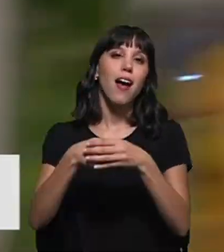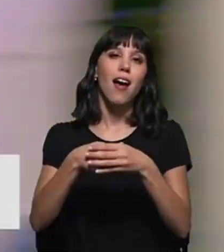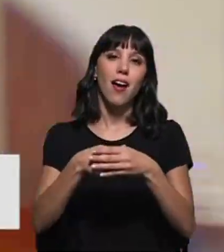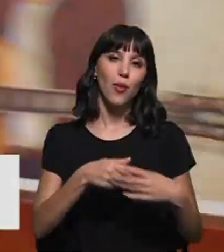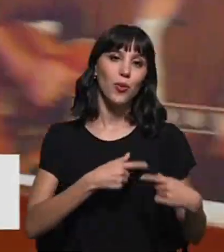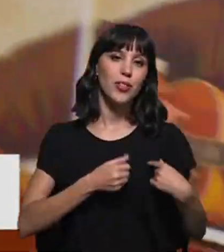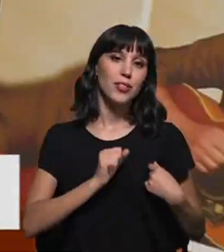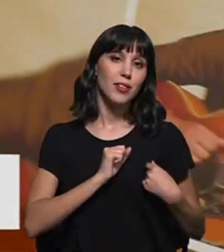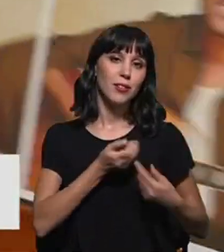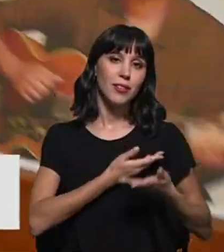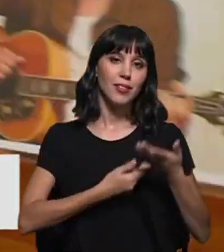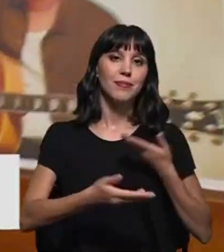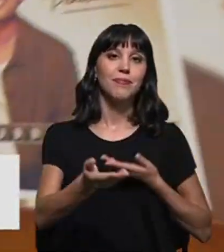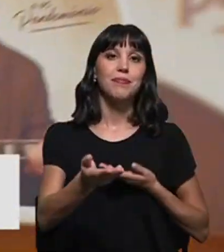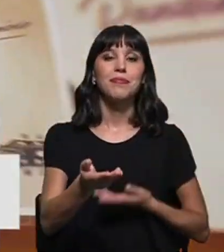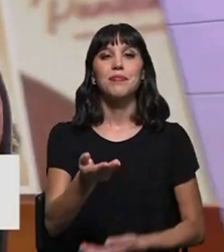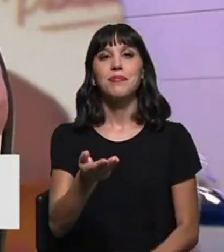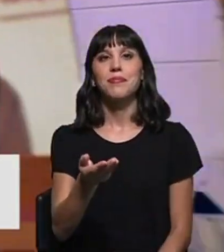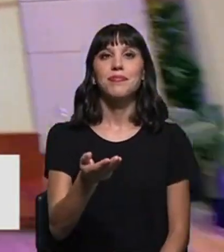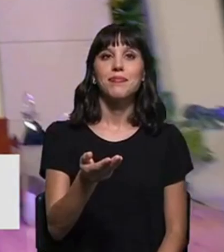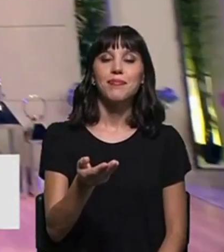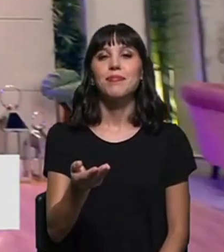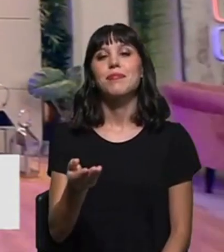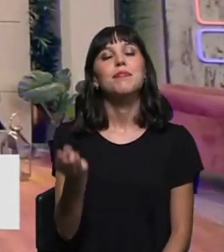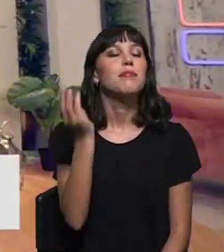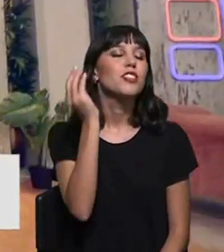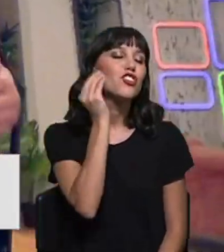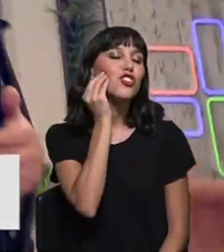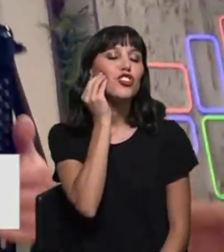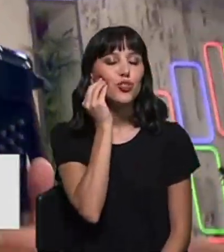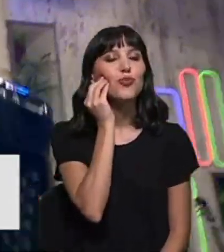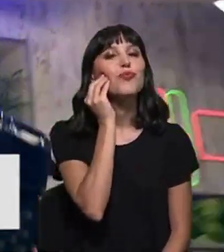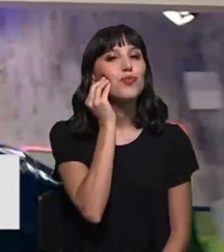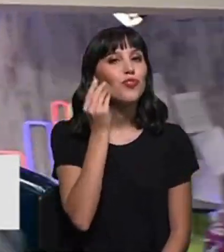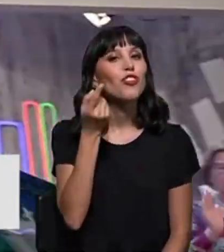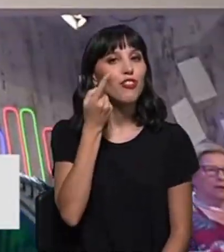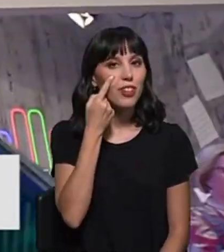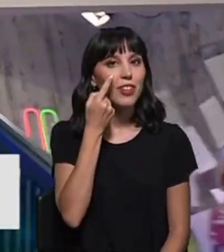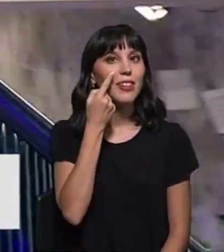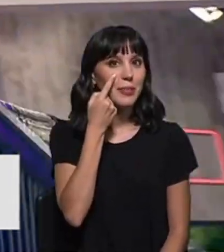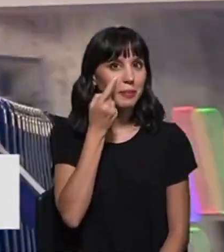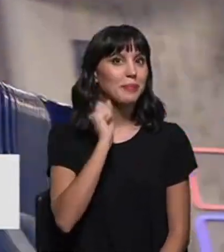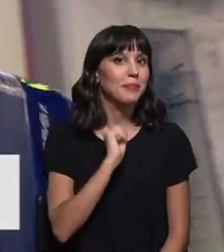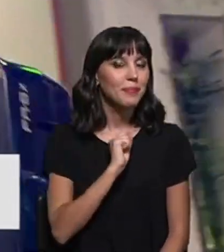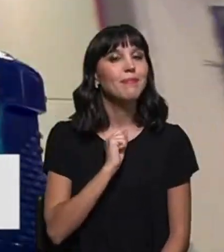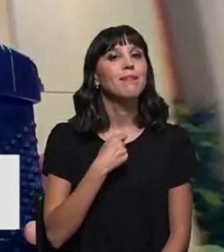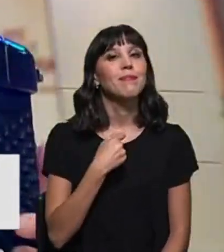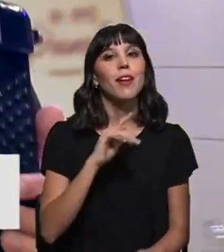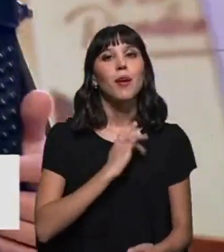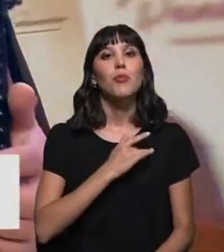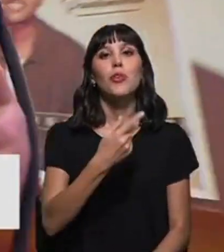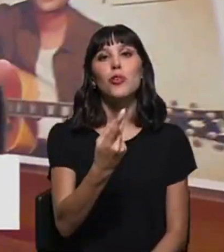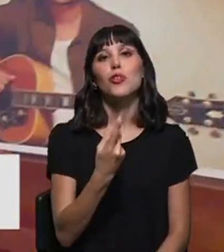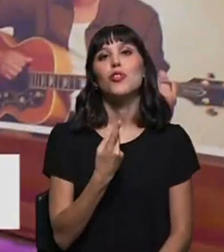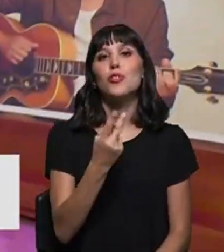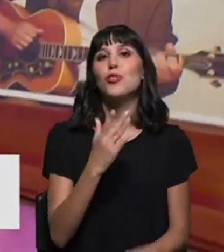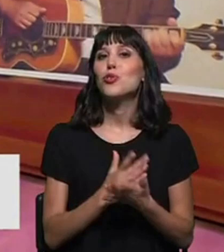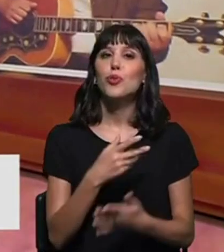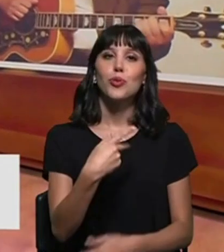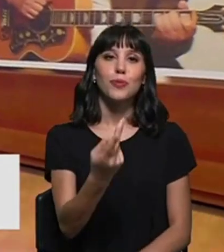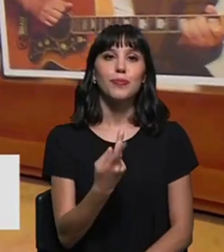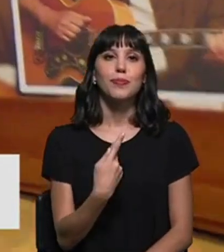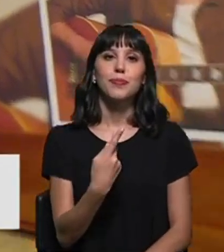o meu coração. Dá-me um beijinho e verás depois que o nosso amor é só para